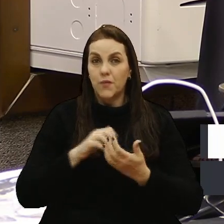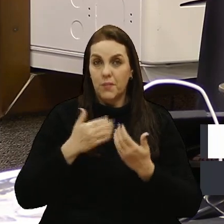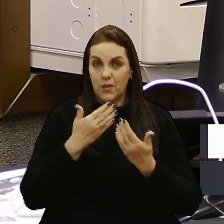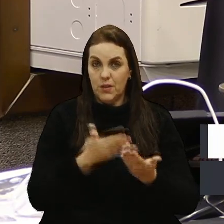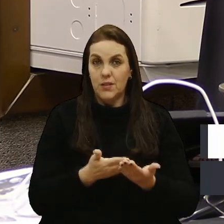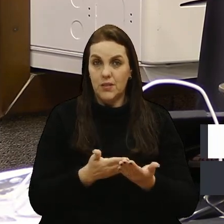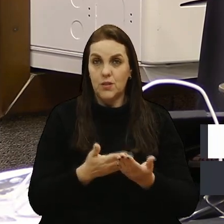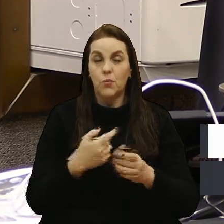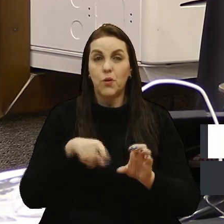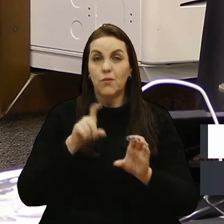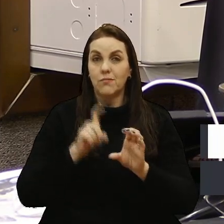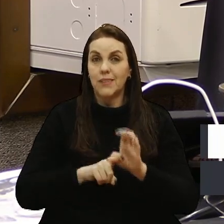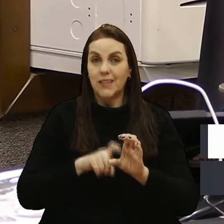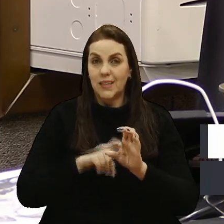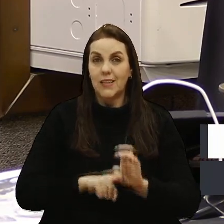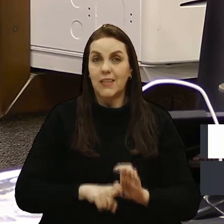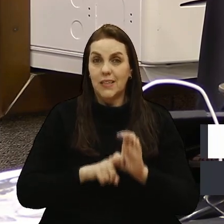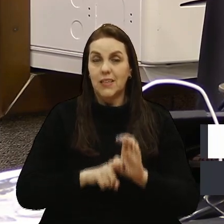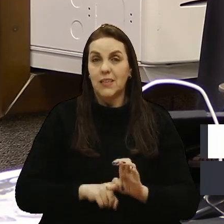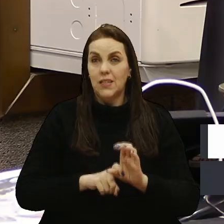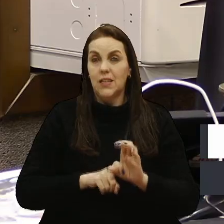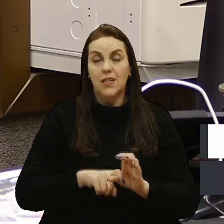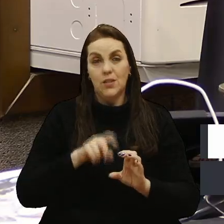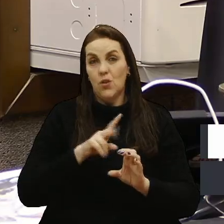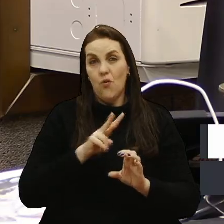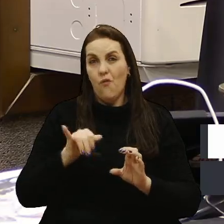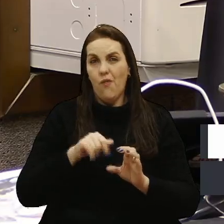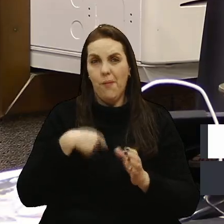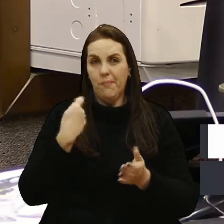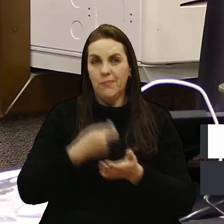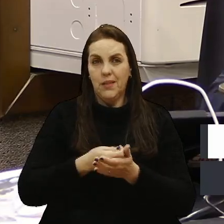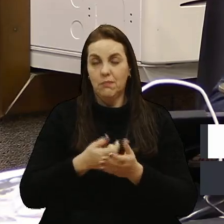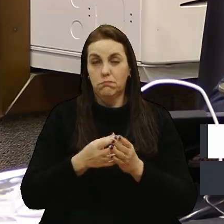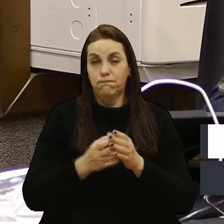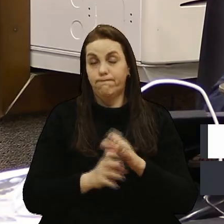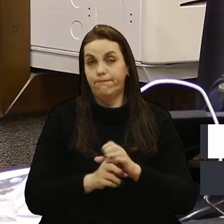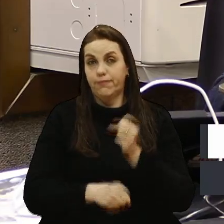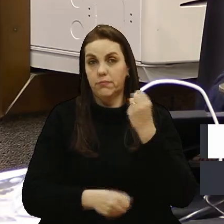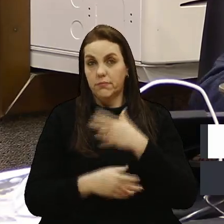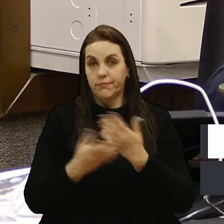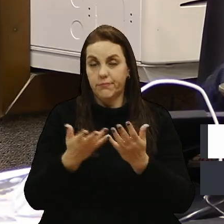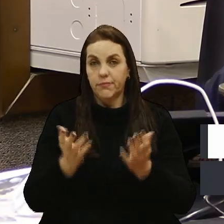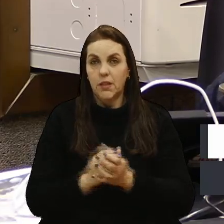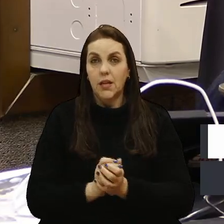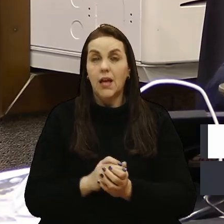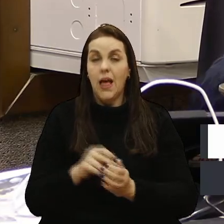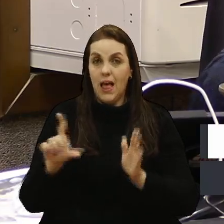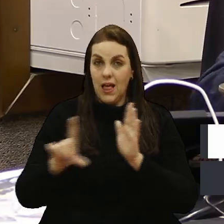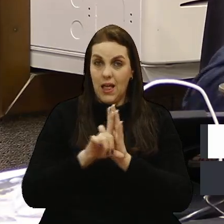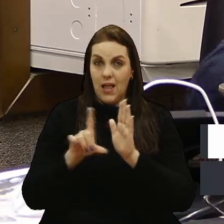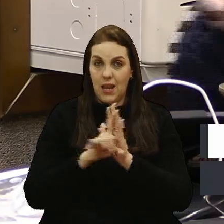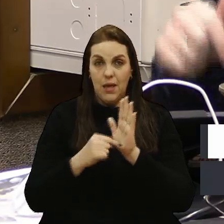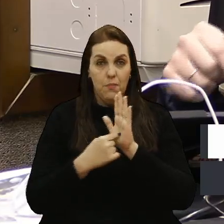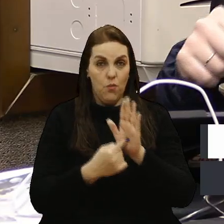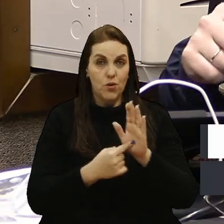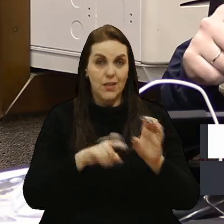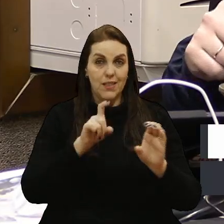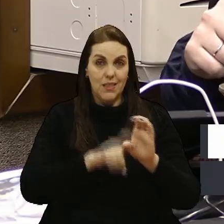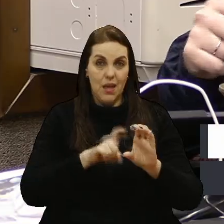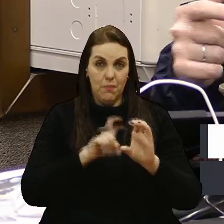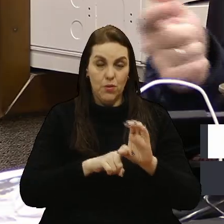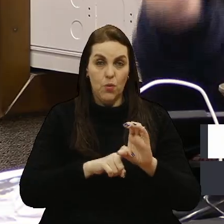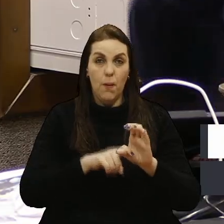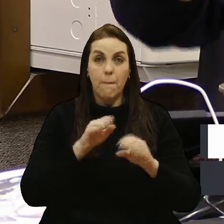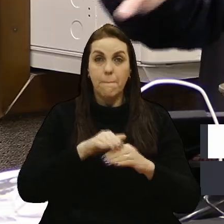eles têm um débito que transforma eles em insolvente. Então, vamos fazer uma suposição. A lei determina que quando o teu débito é maior do que o teu patrimônio